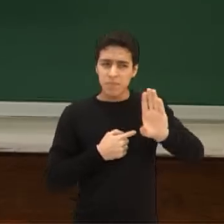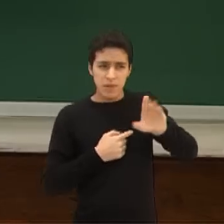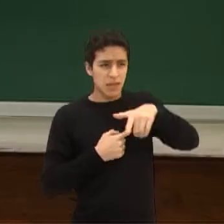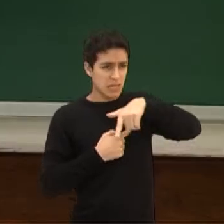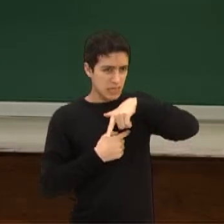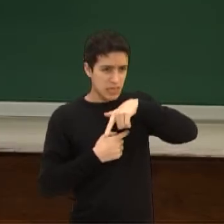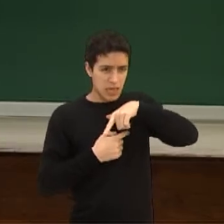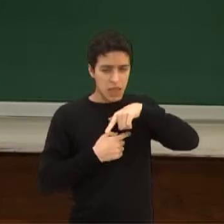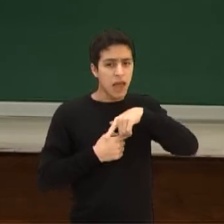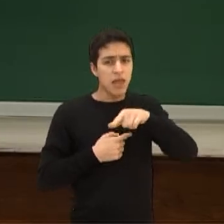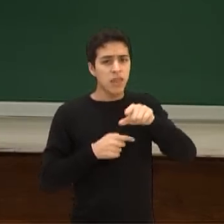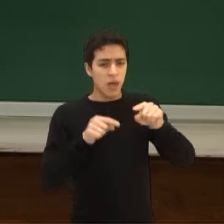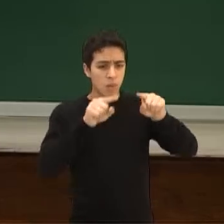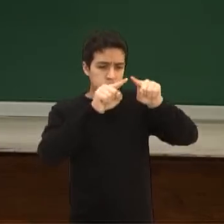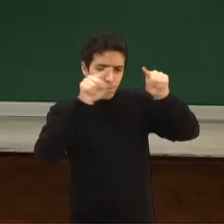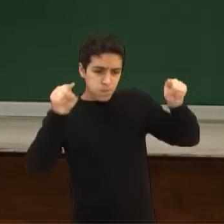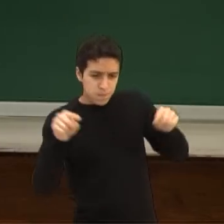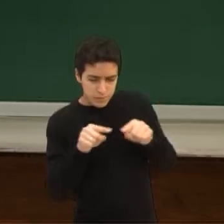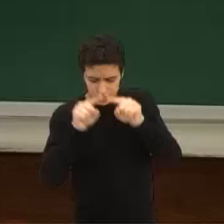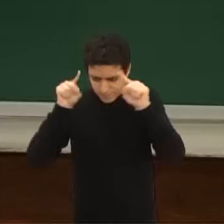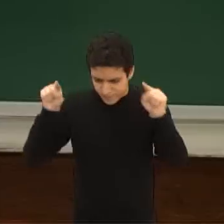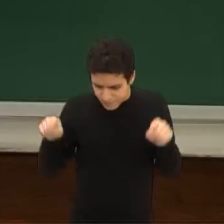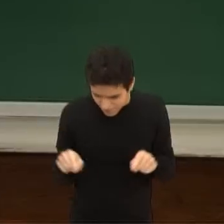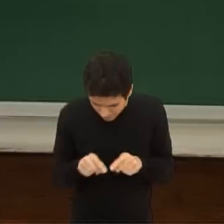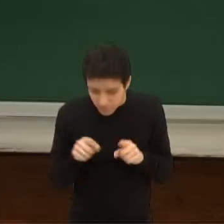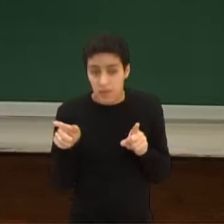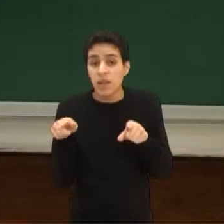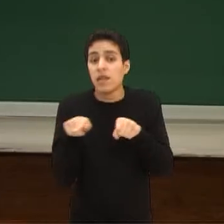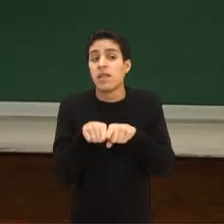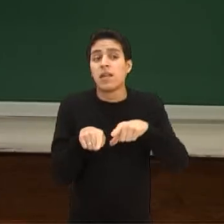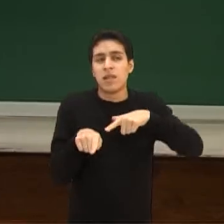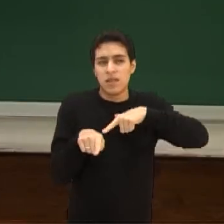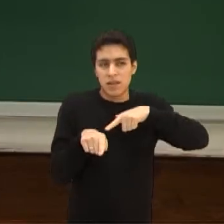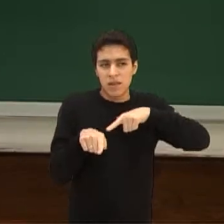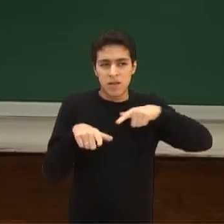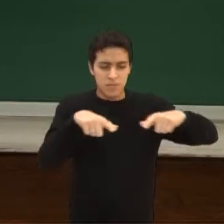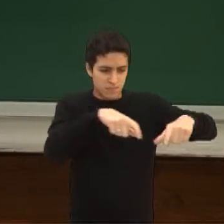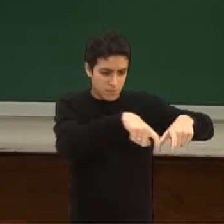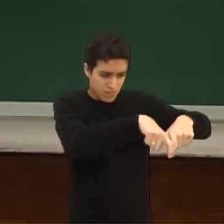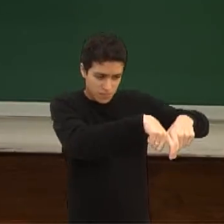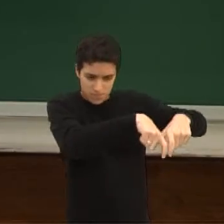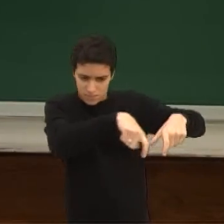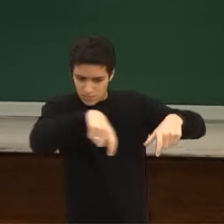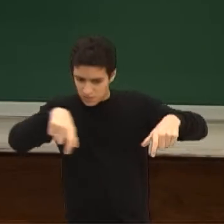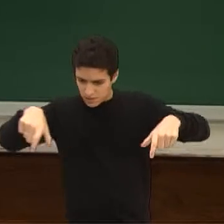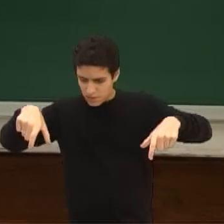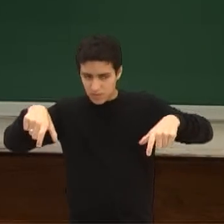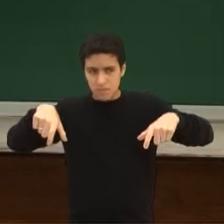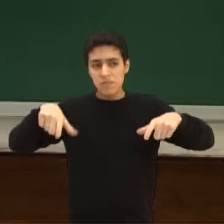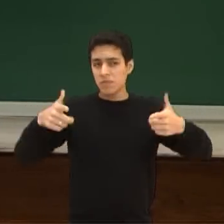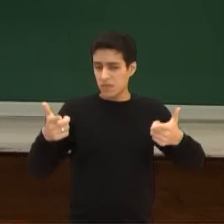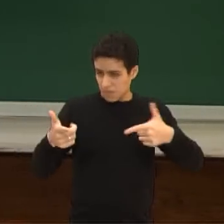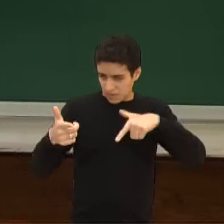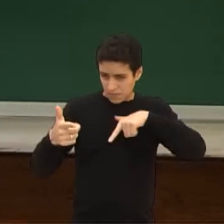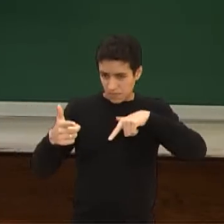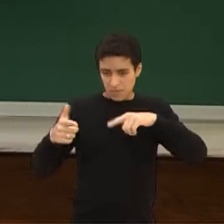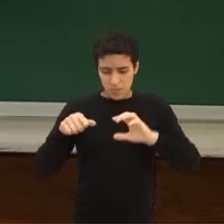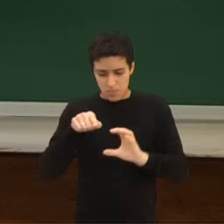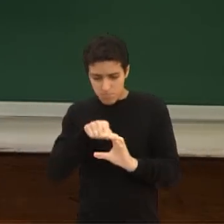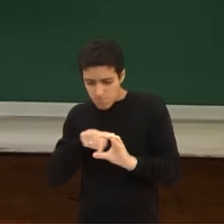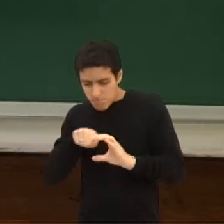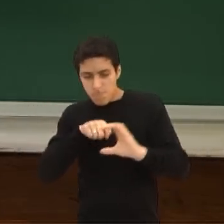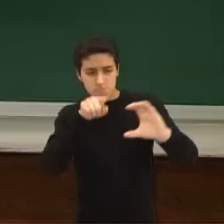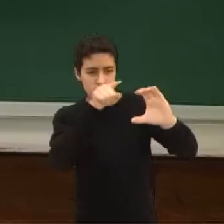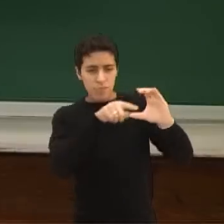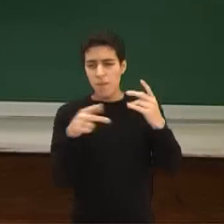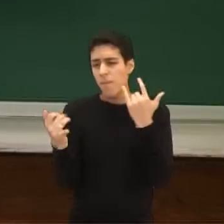tem curvas, olha aqui. E eu também tenho um círculo, que é o mesmo que eu tenho